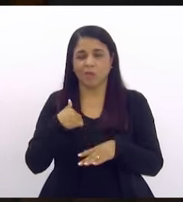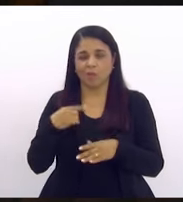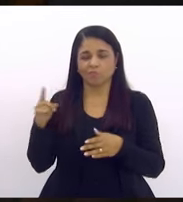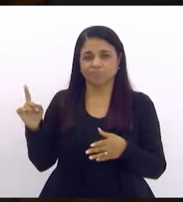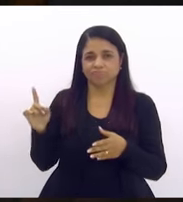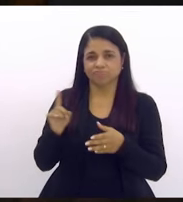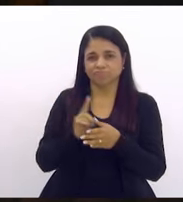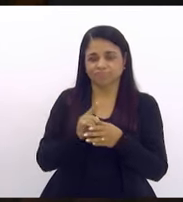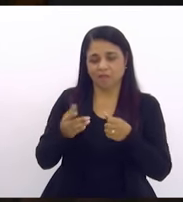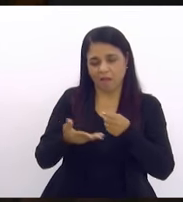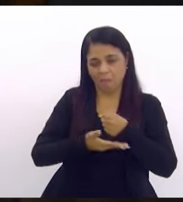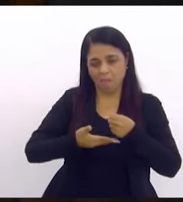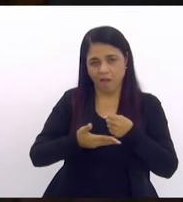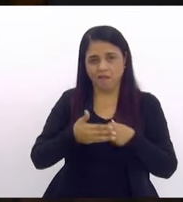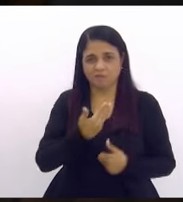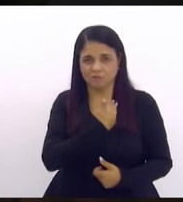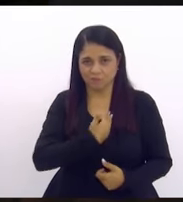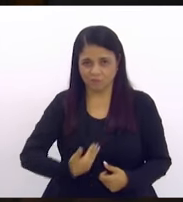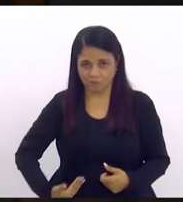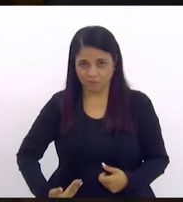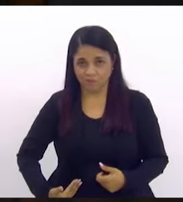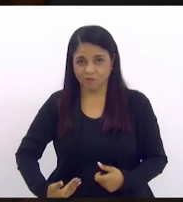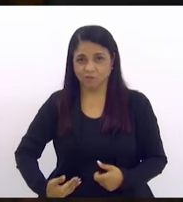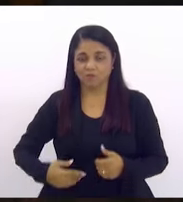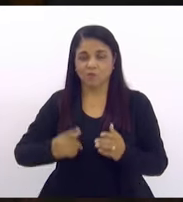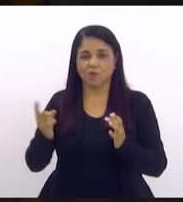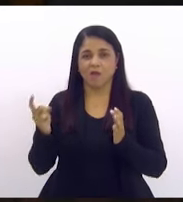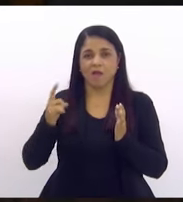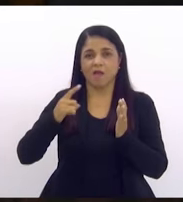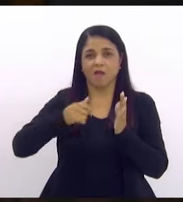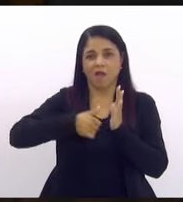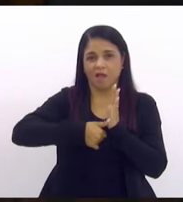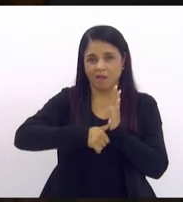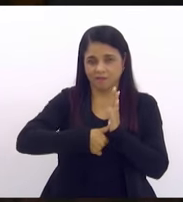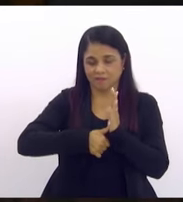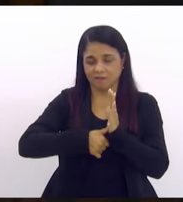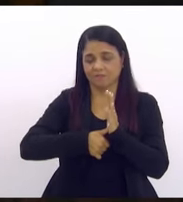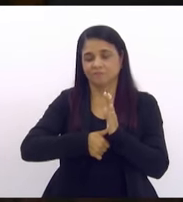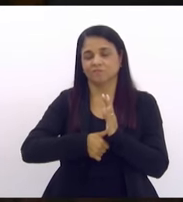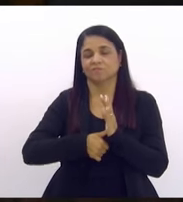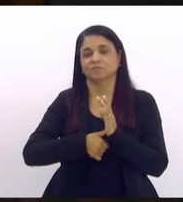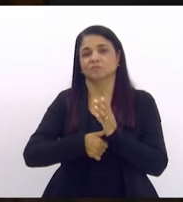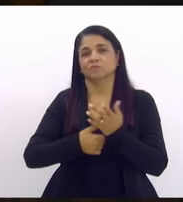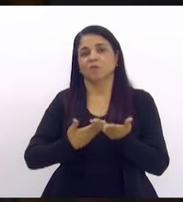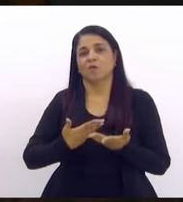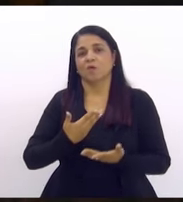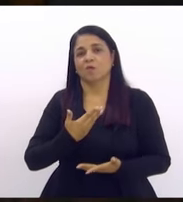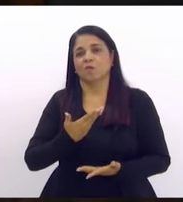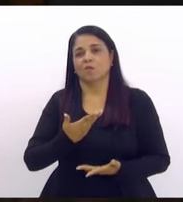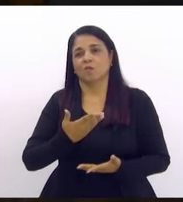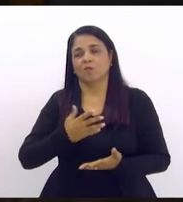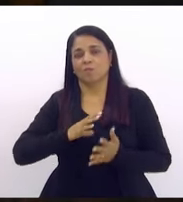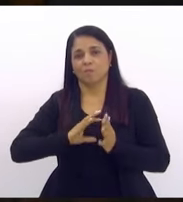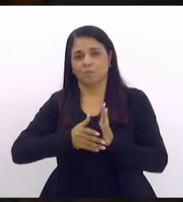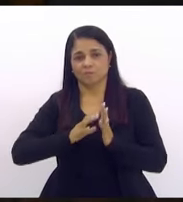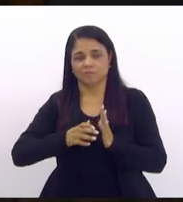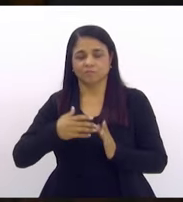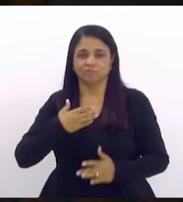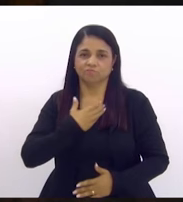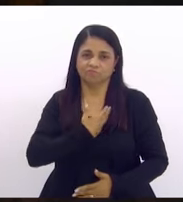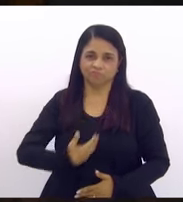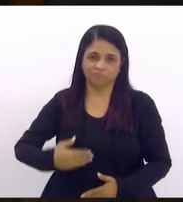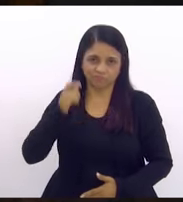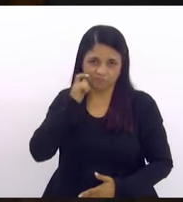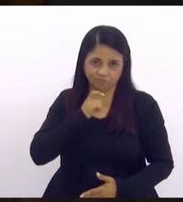da base do governo sou aliado do governador Cláudio Castro mas nós temos aqui um